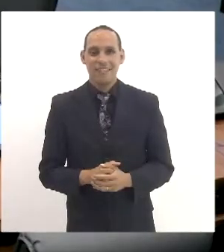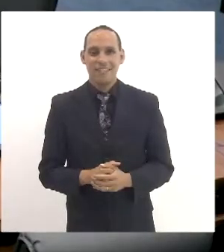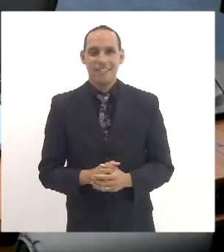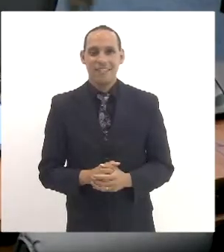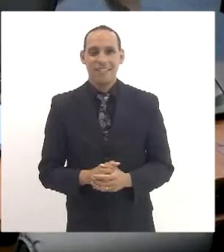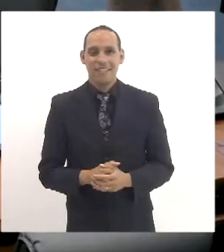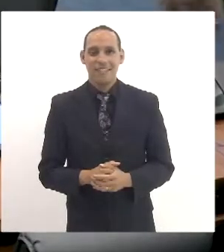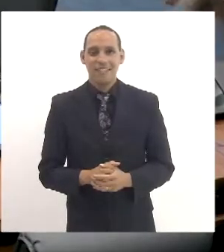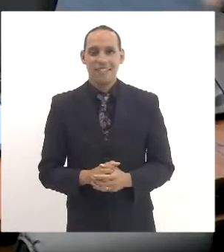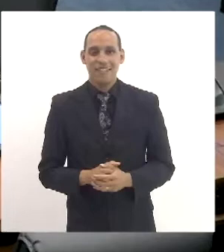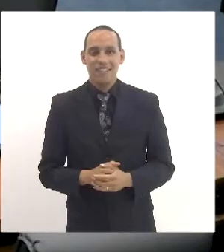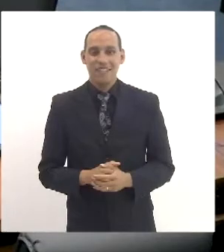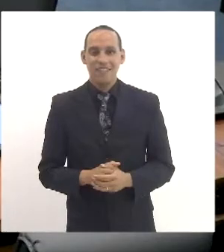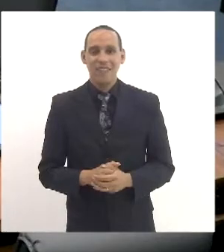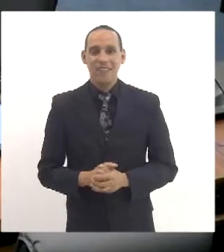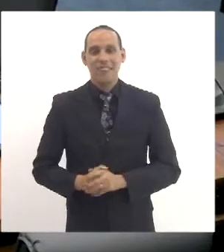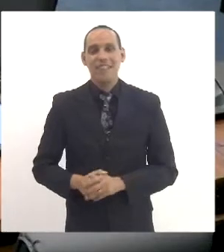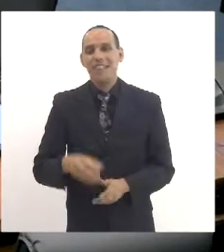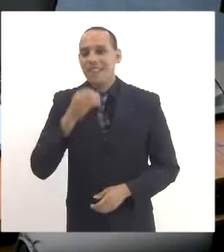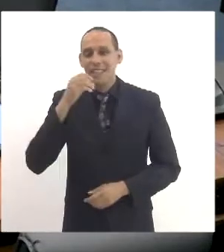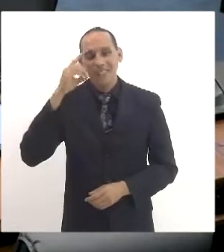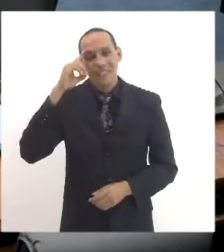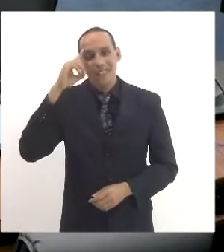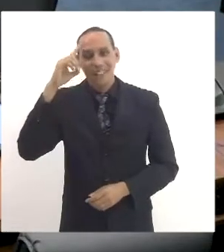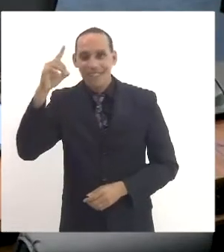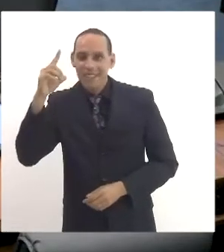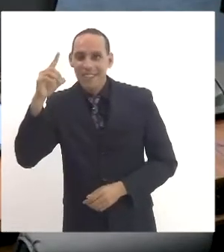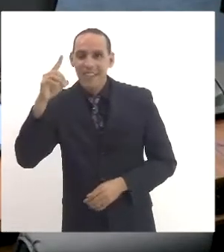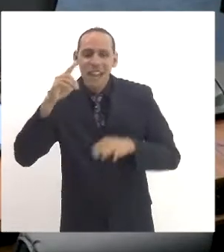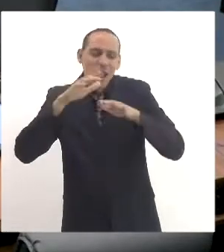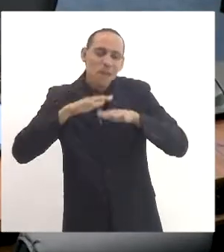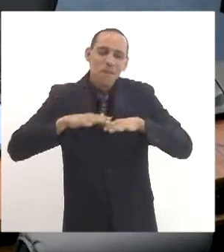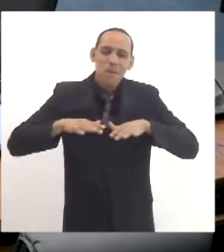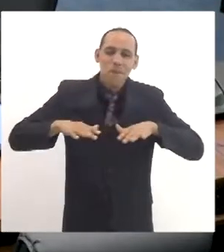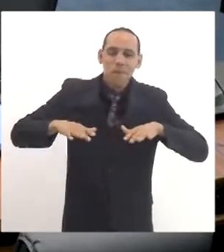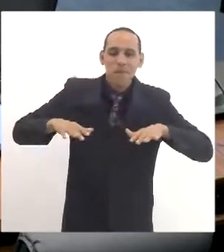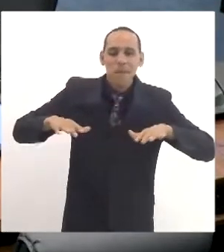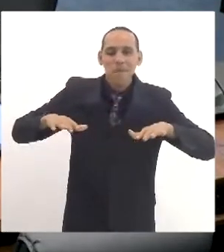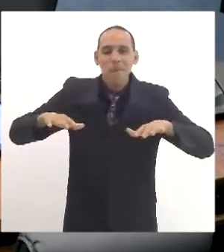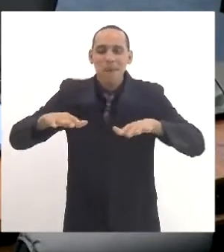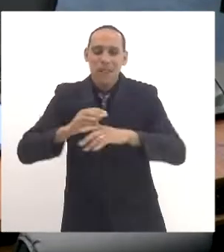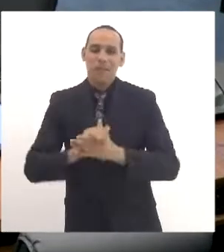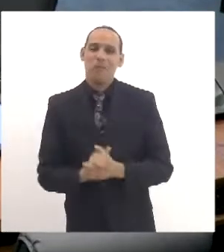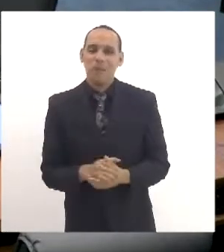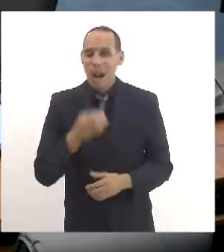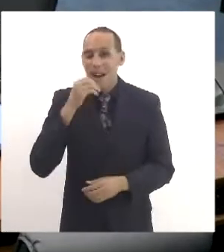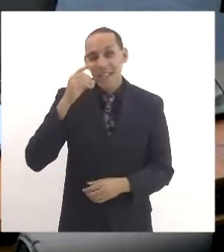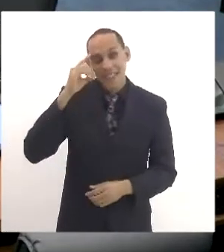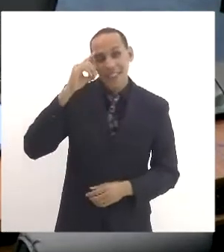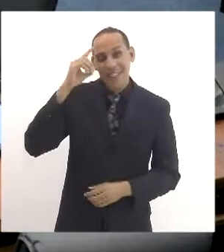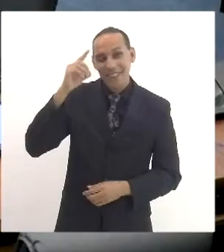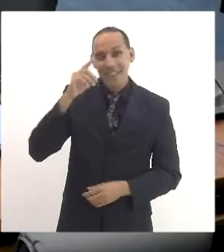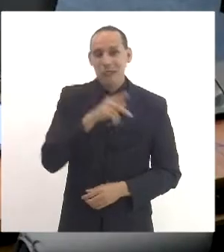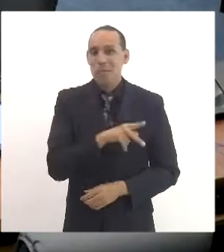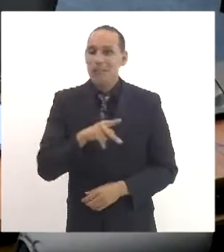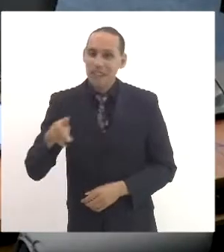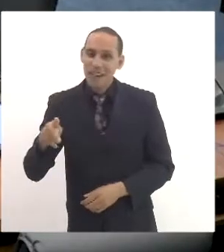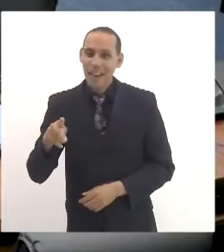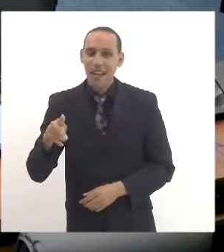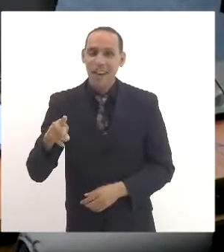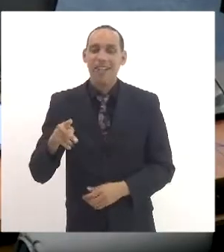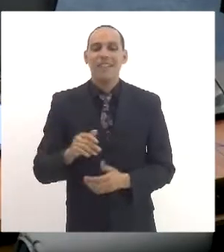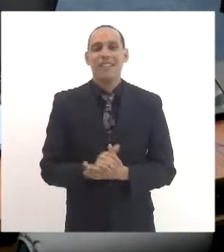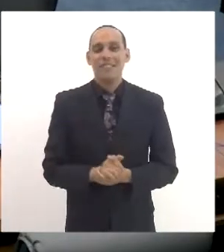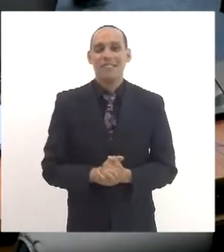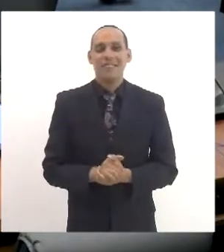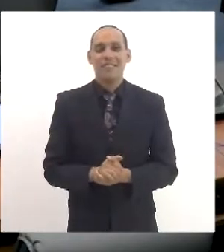Ok, tá ligado. Bom dia a todas e todos. Bom dia, presidente da LERJ, deputado